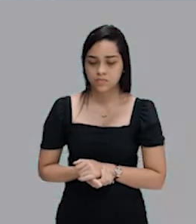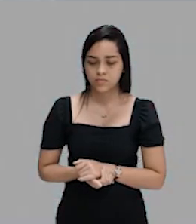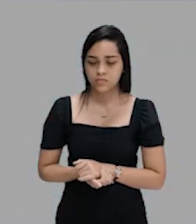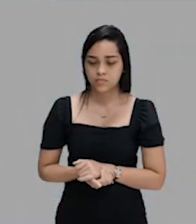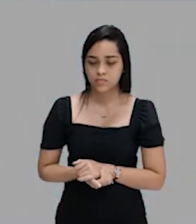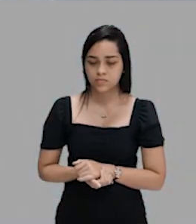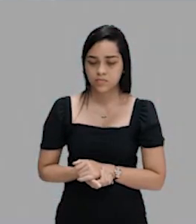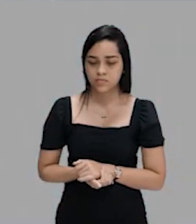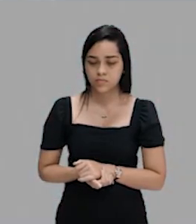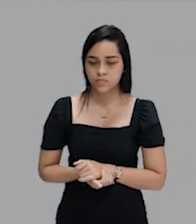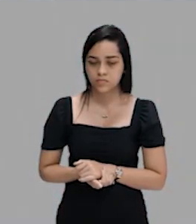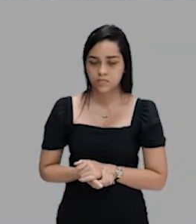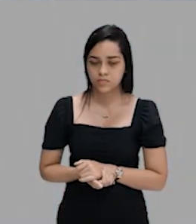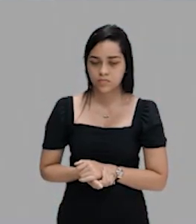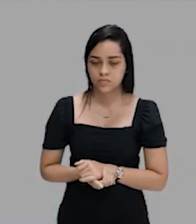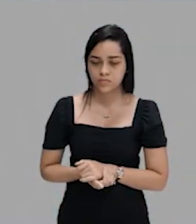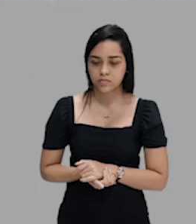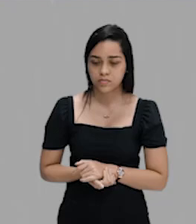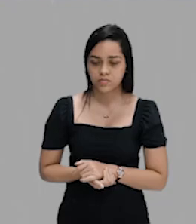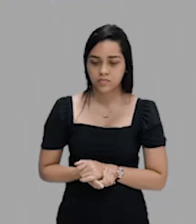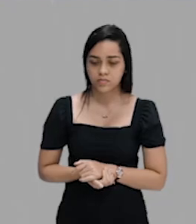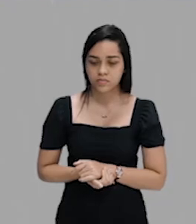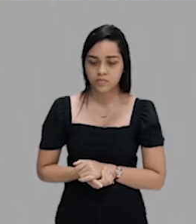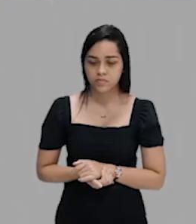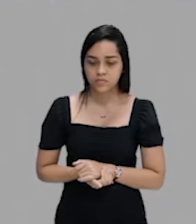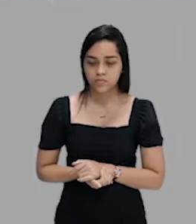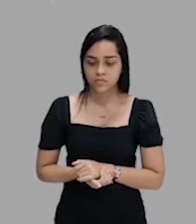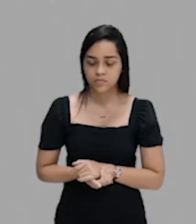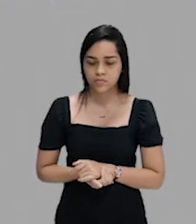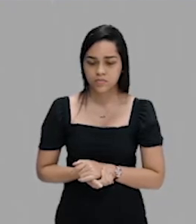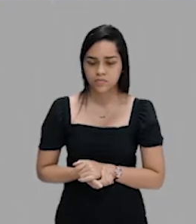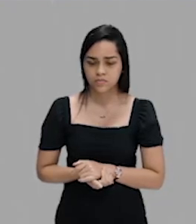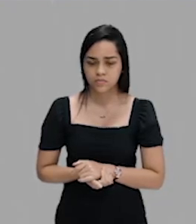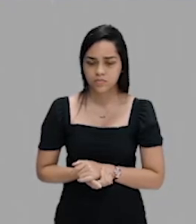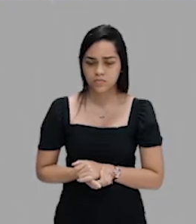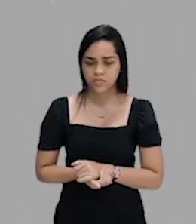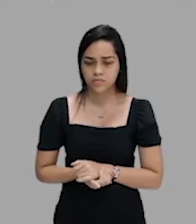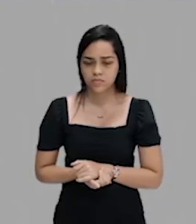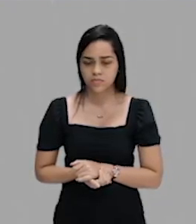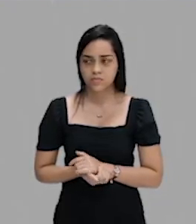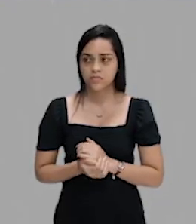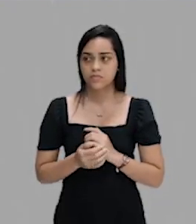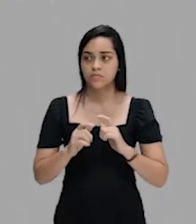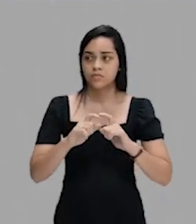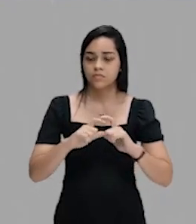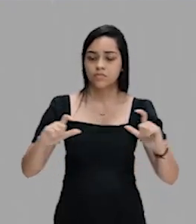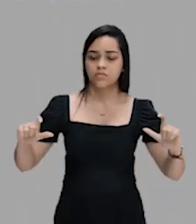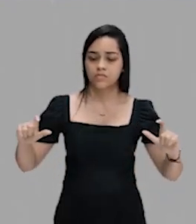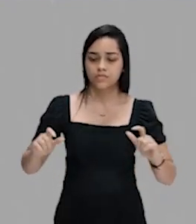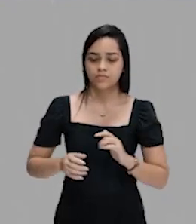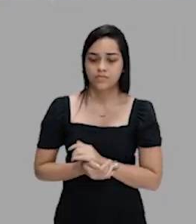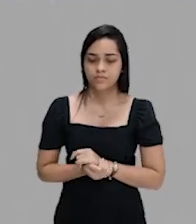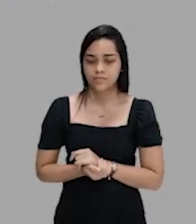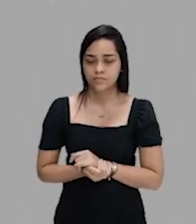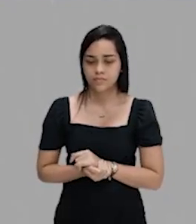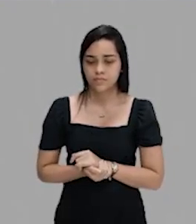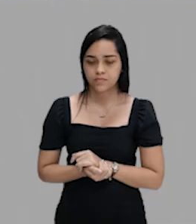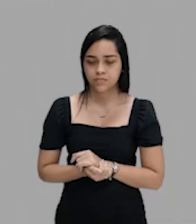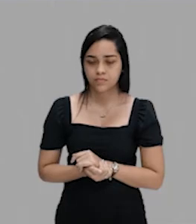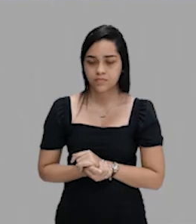que marcar a opção correta a primeira frase indica que apenas os alunos do 9º